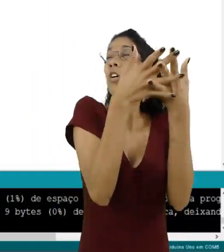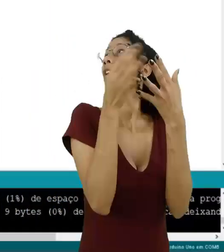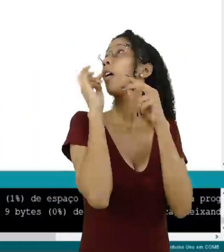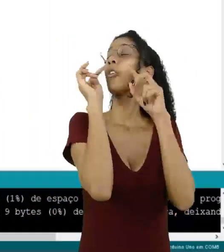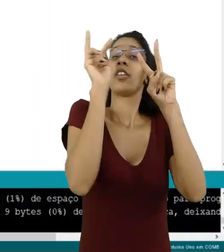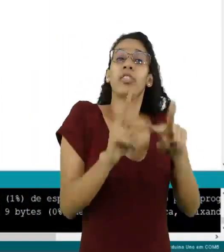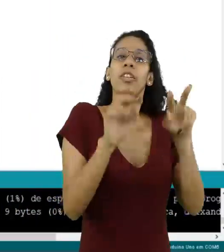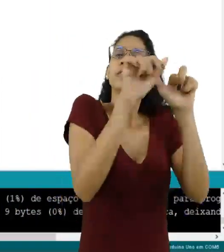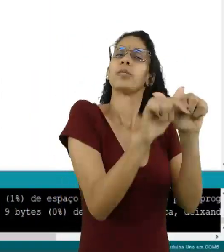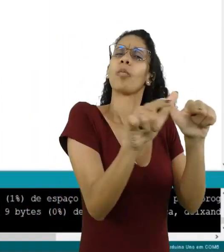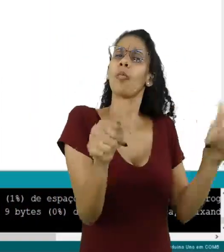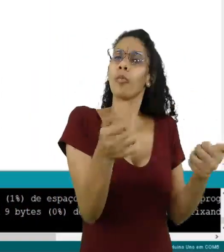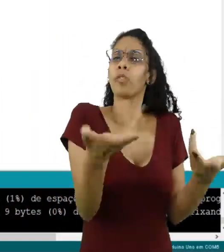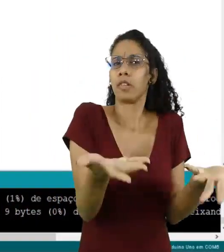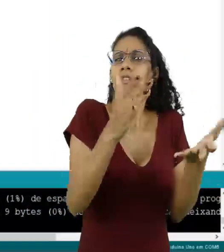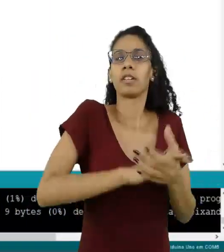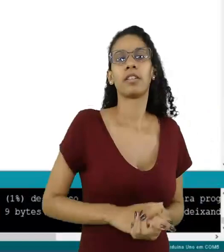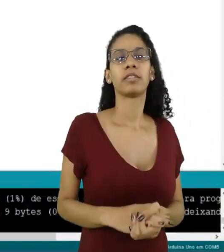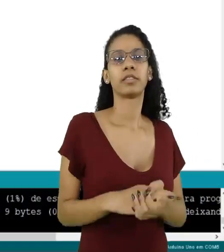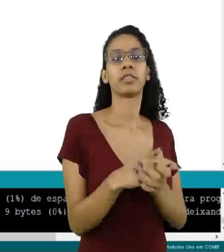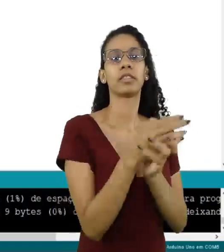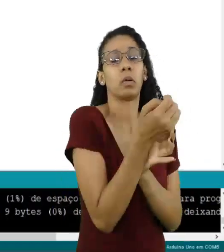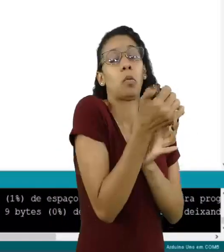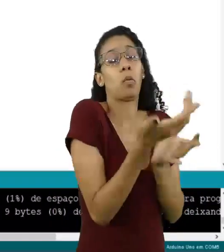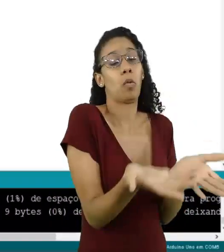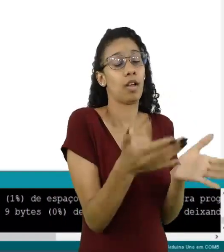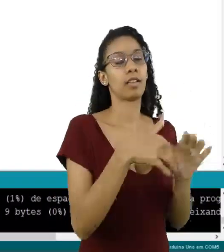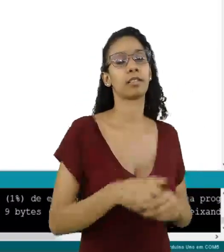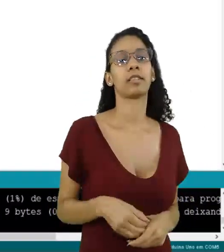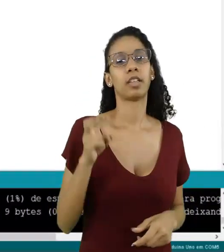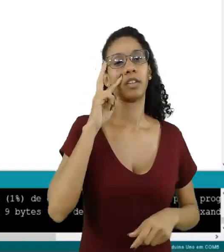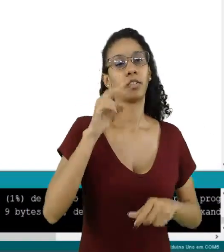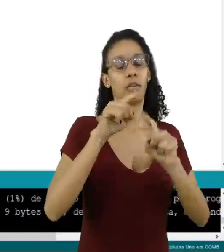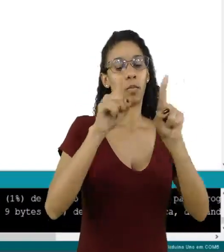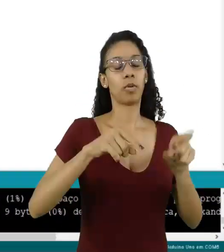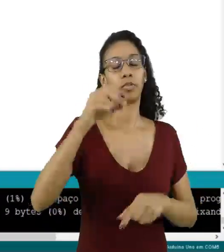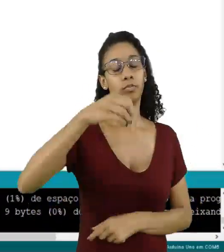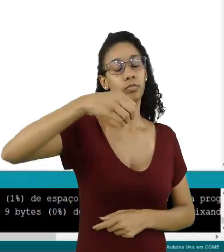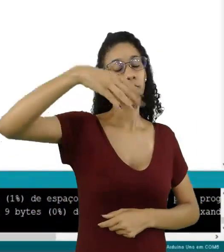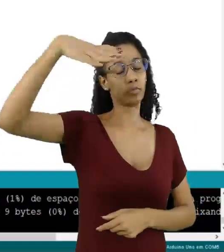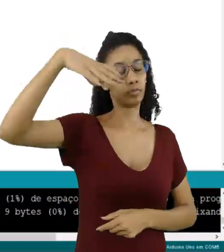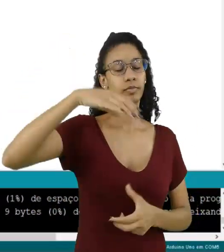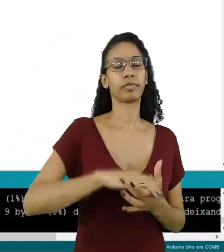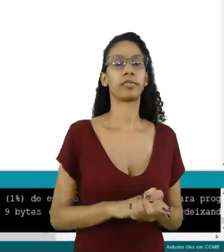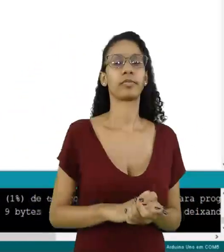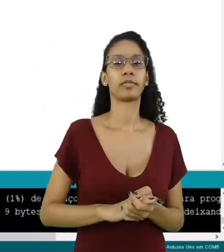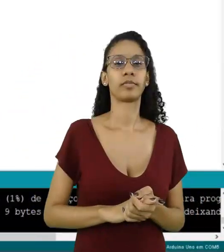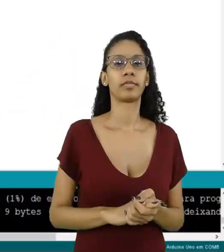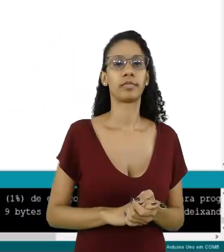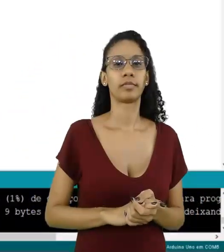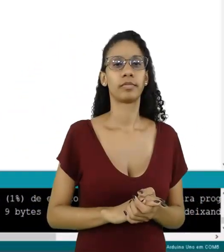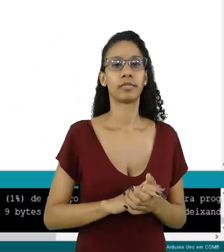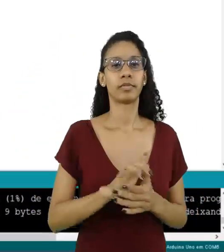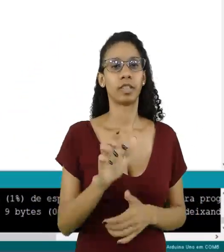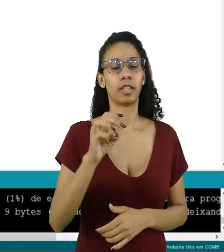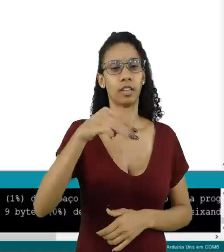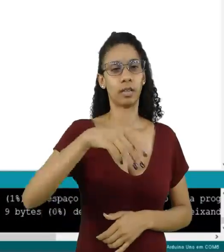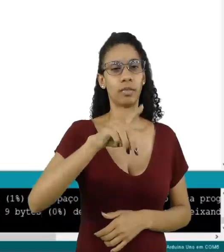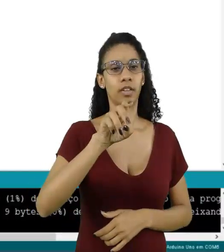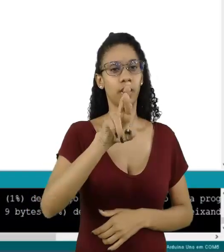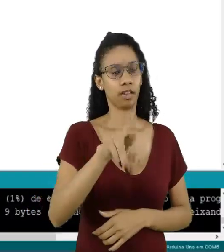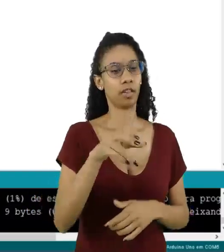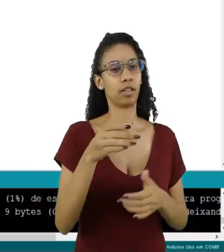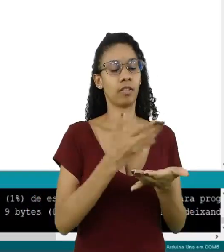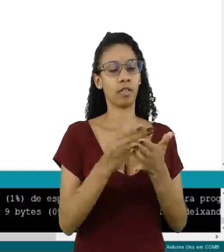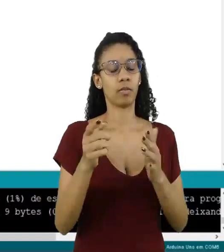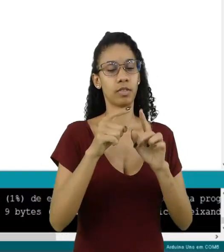projetinho vazio basicamente, tá? Só coloquei o nome dele, projeto 12, medindo a luminosidade com o LDR. Nós vamos começar então